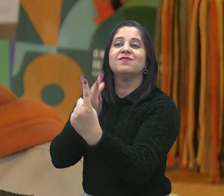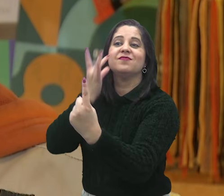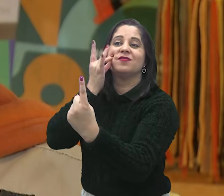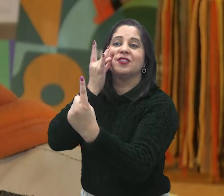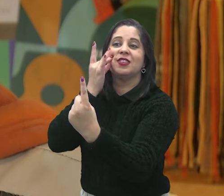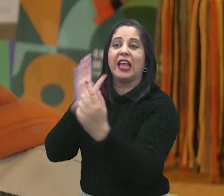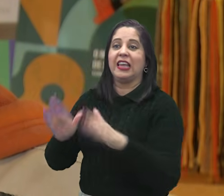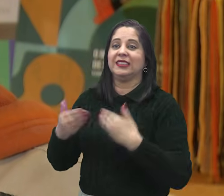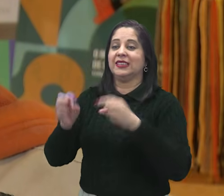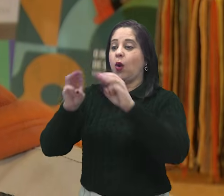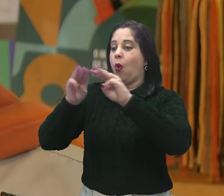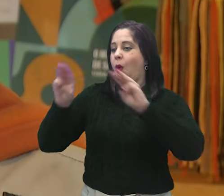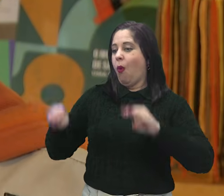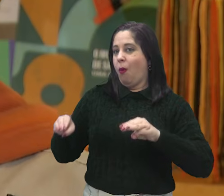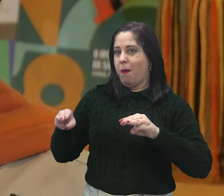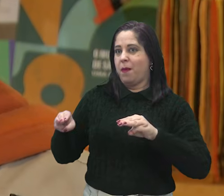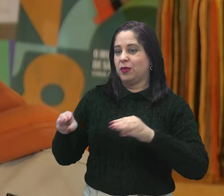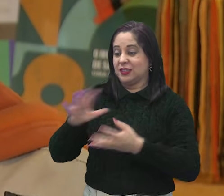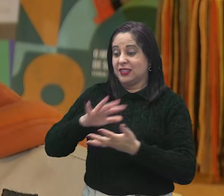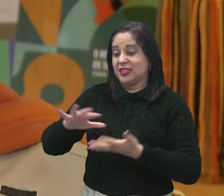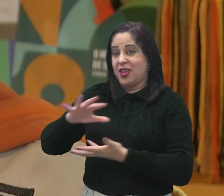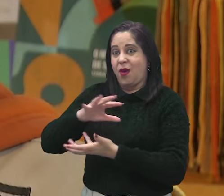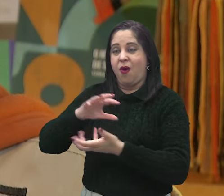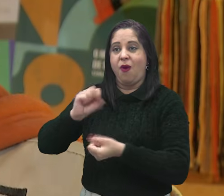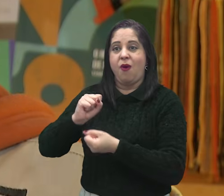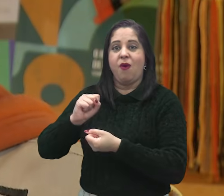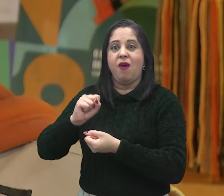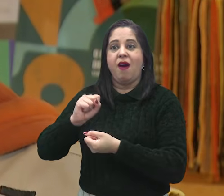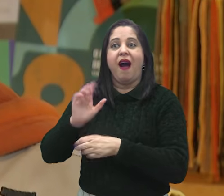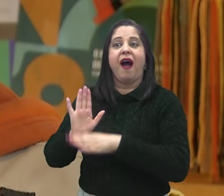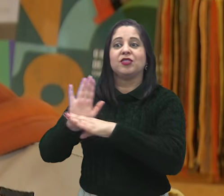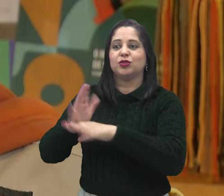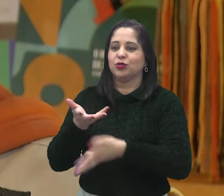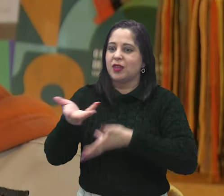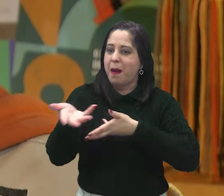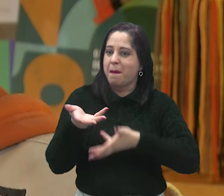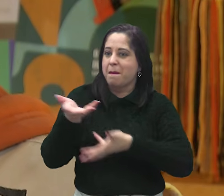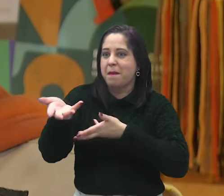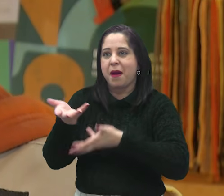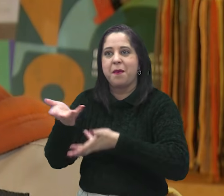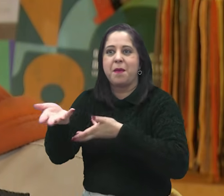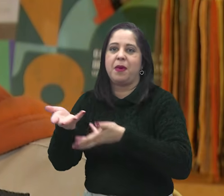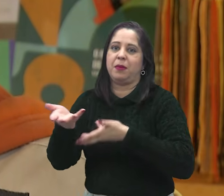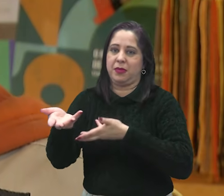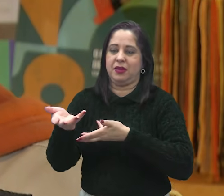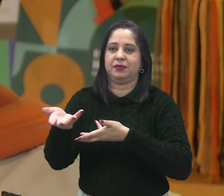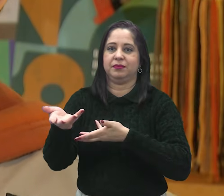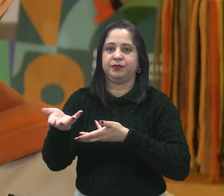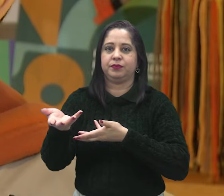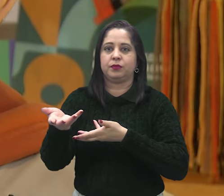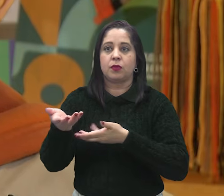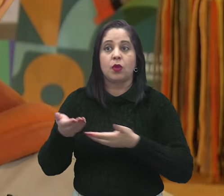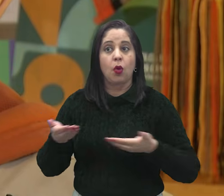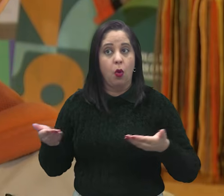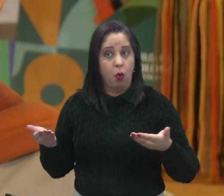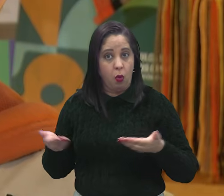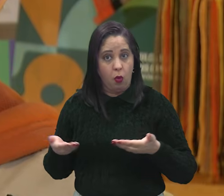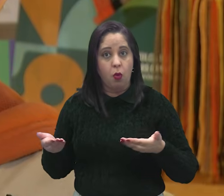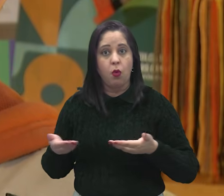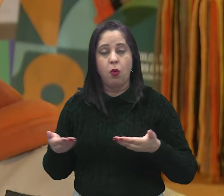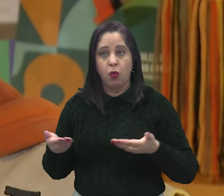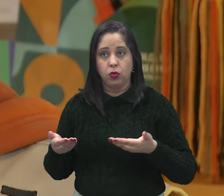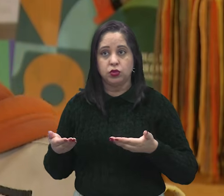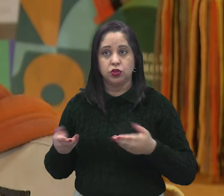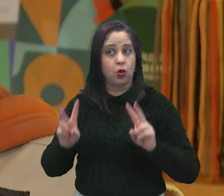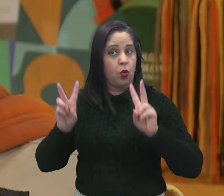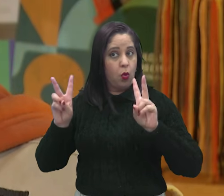pessoas buscando um bem comum. Hoje, o Ecomuseu tem uma grande força na parte ambiental,